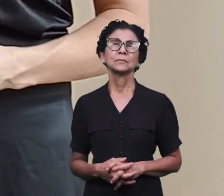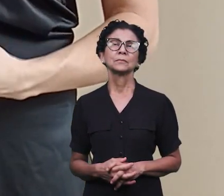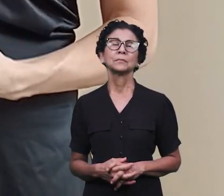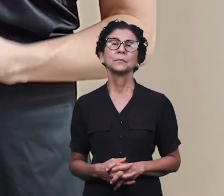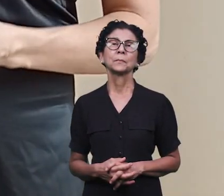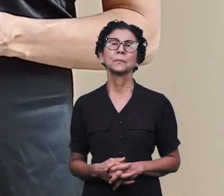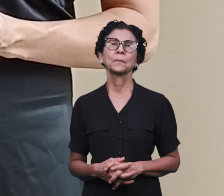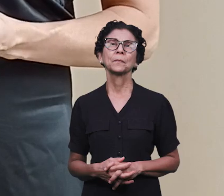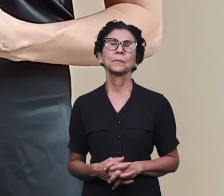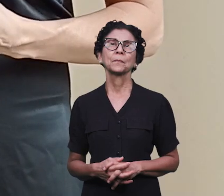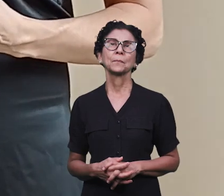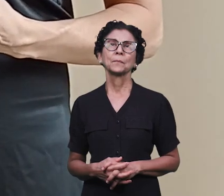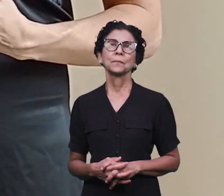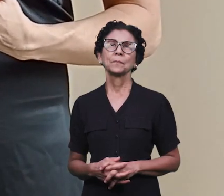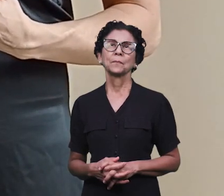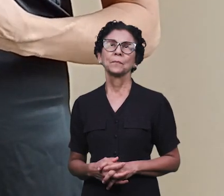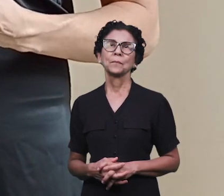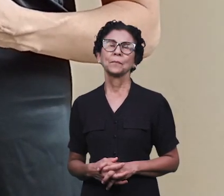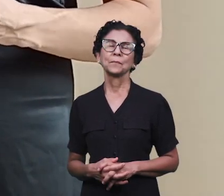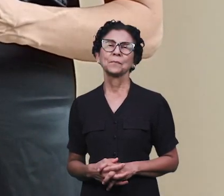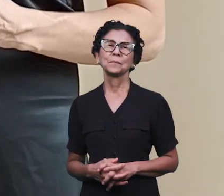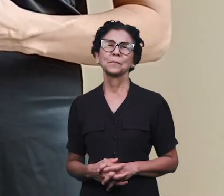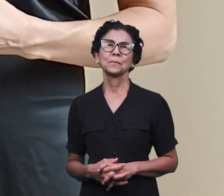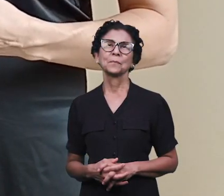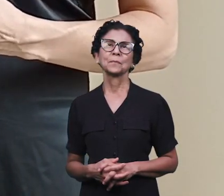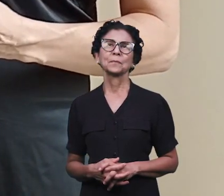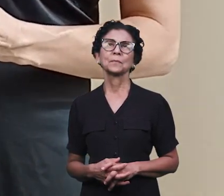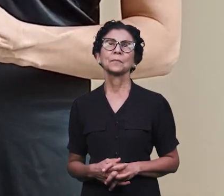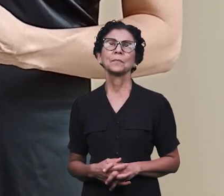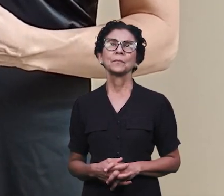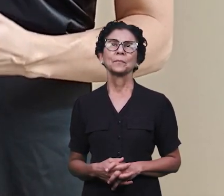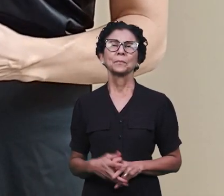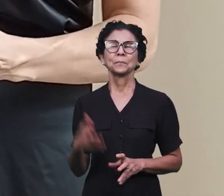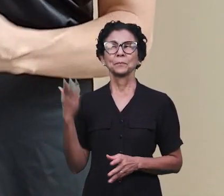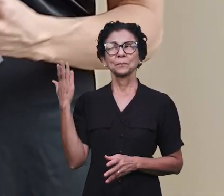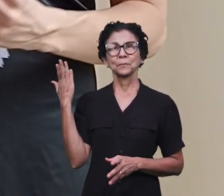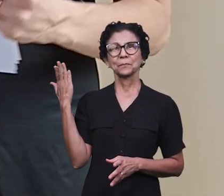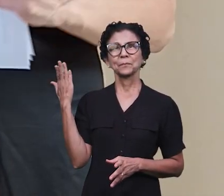e trazemos elas em pictogramas. Então,